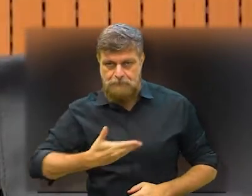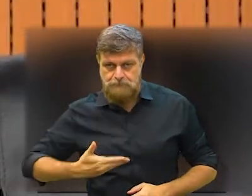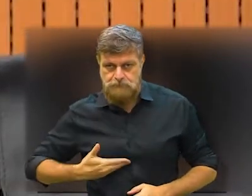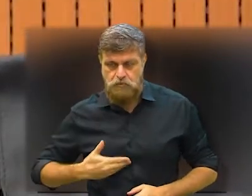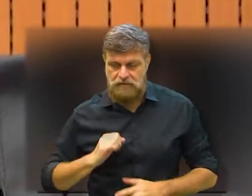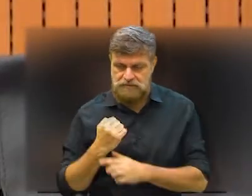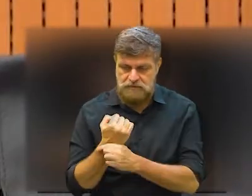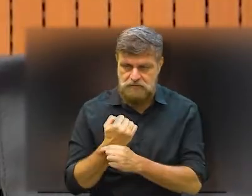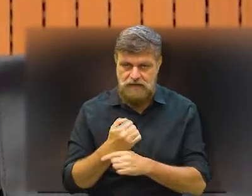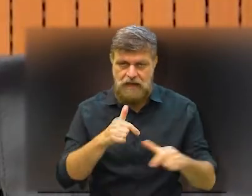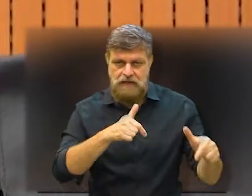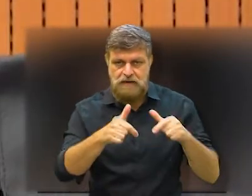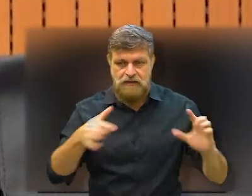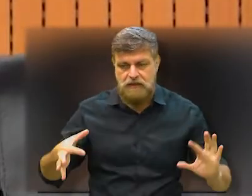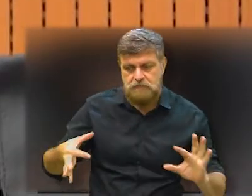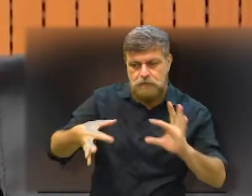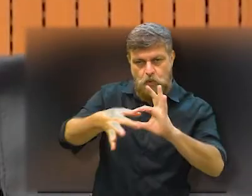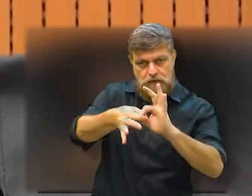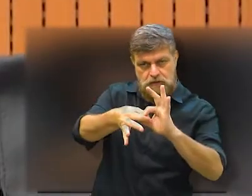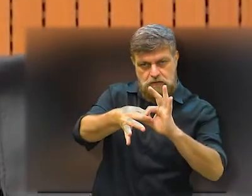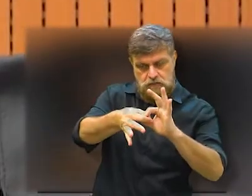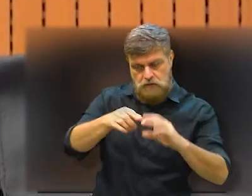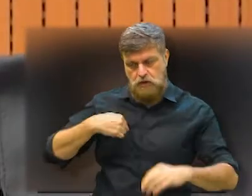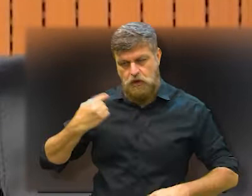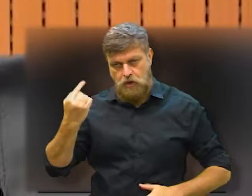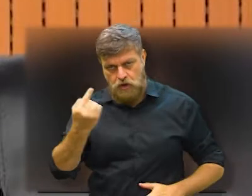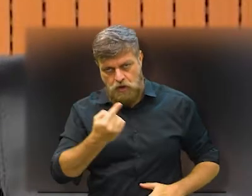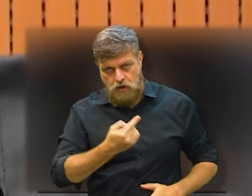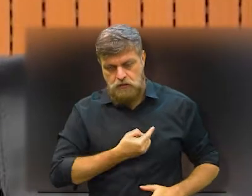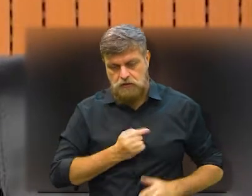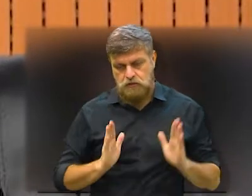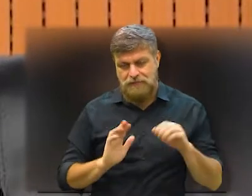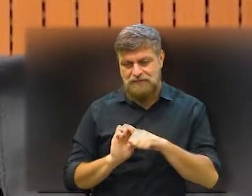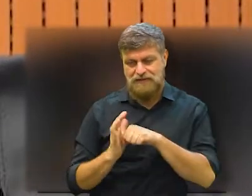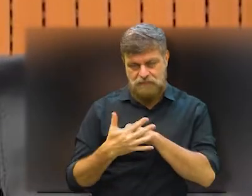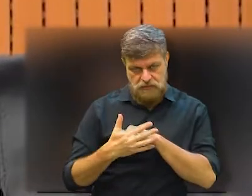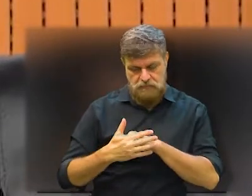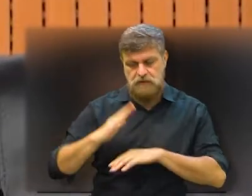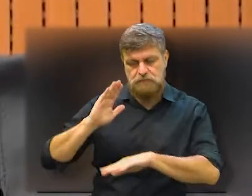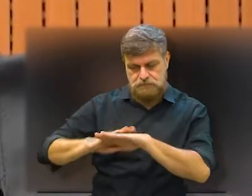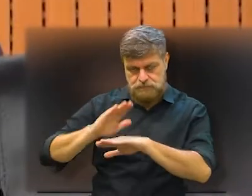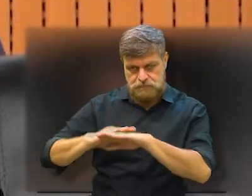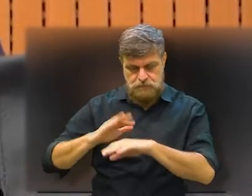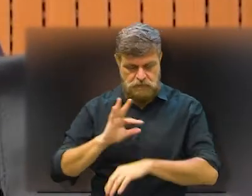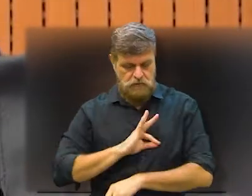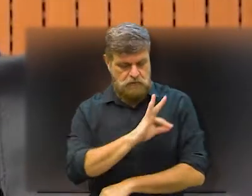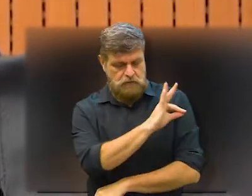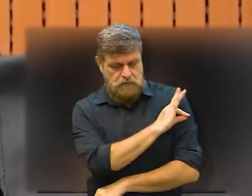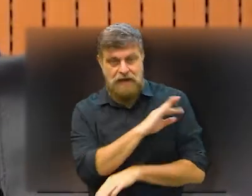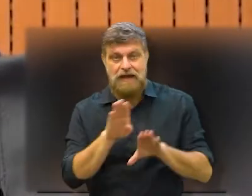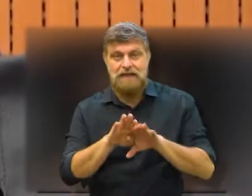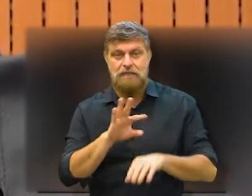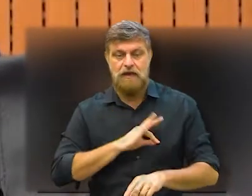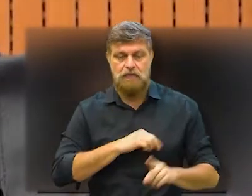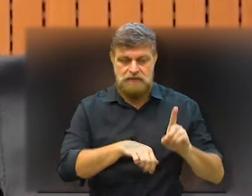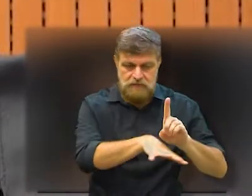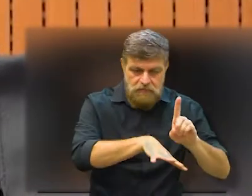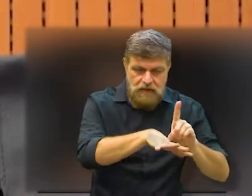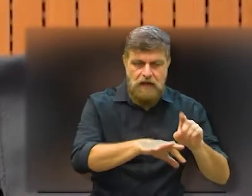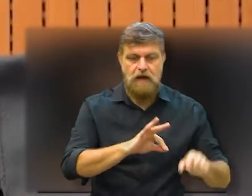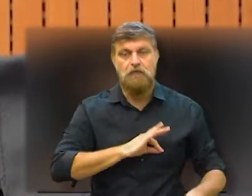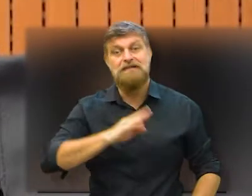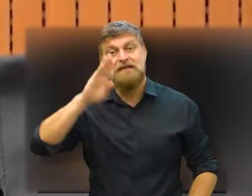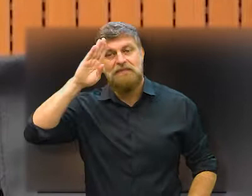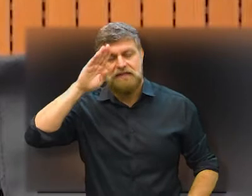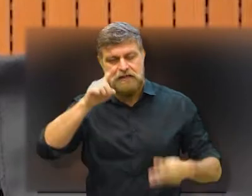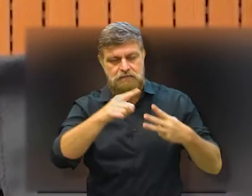segurança pública trabalharem em conjunto. Nós temos feito isso ao longo da pandemia, da Guarda Municipal, com a Polícia Civil, com a